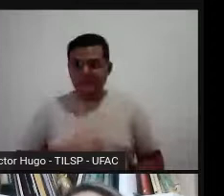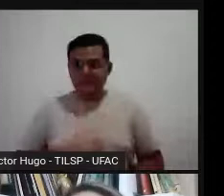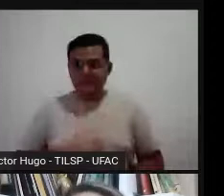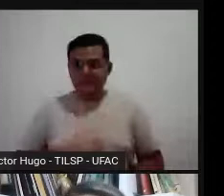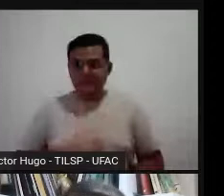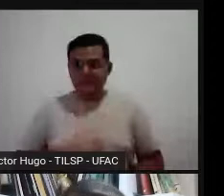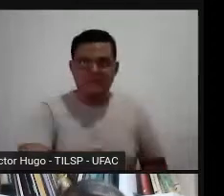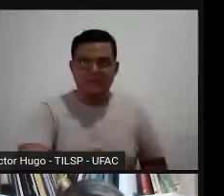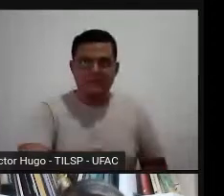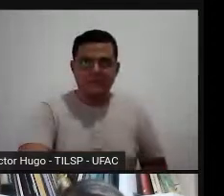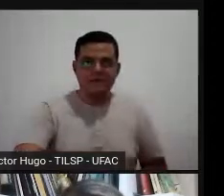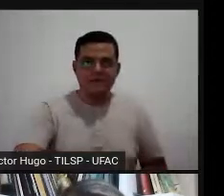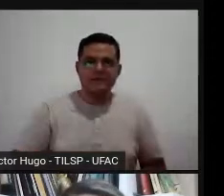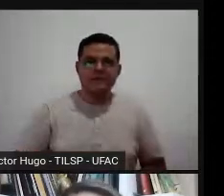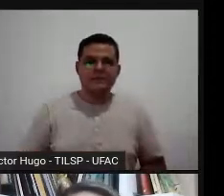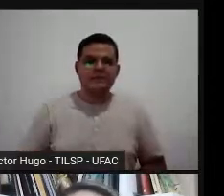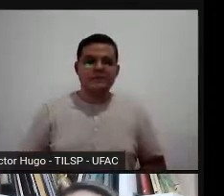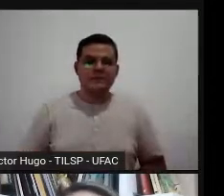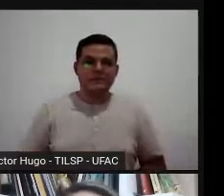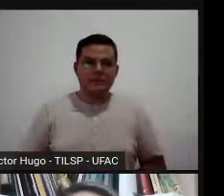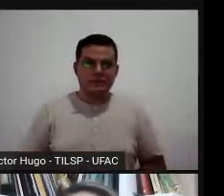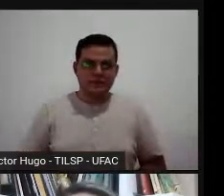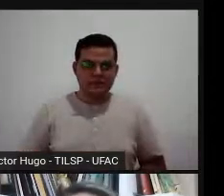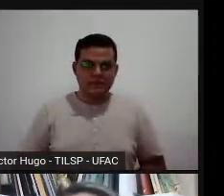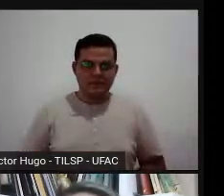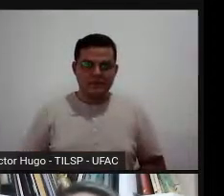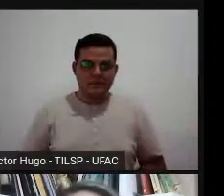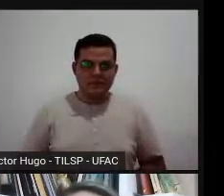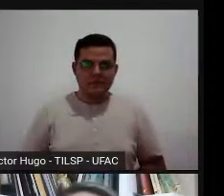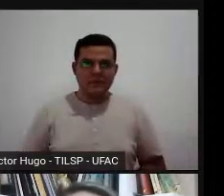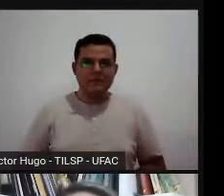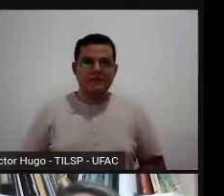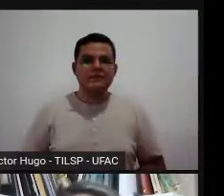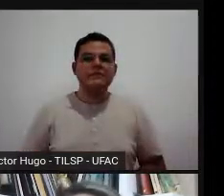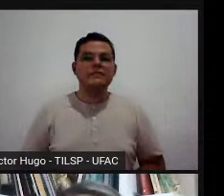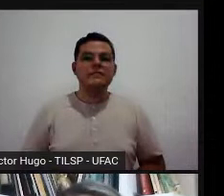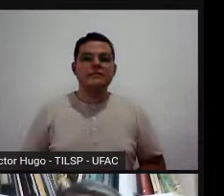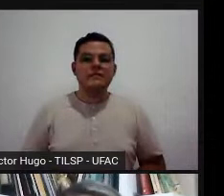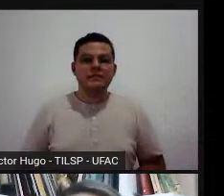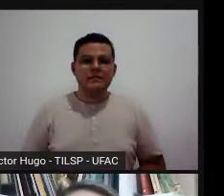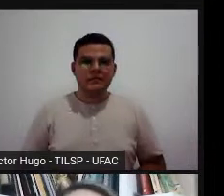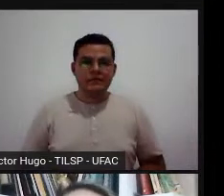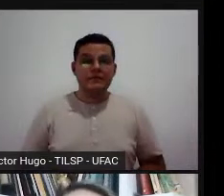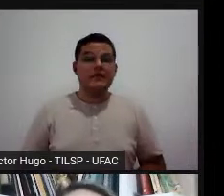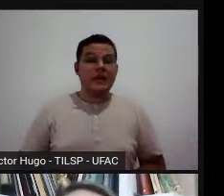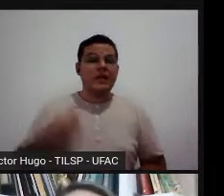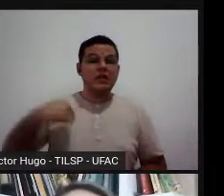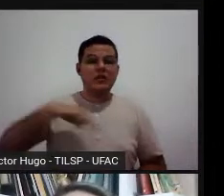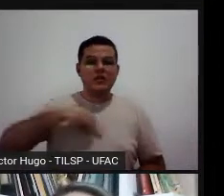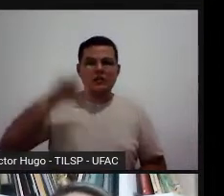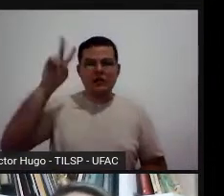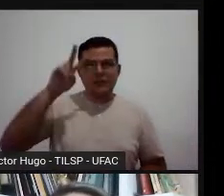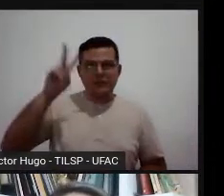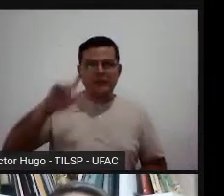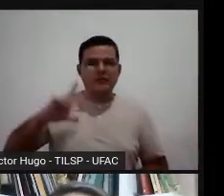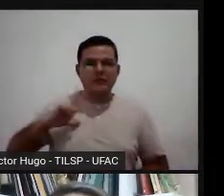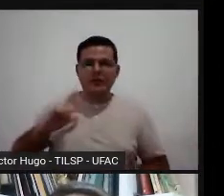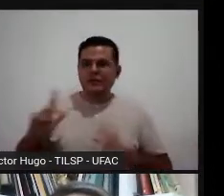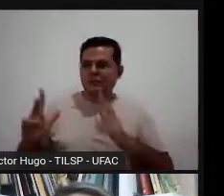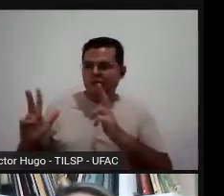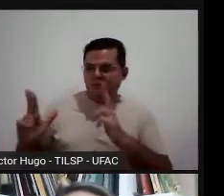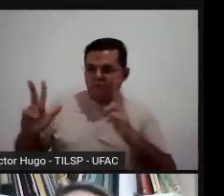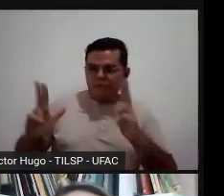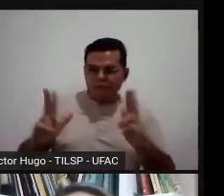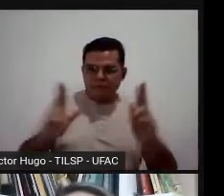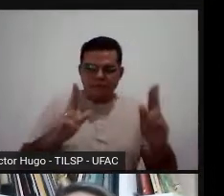de se remexerem dos lugares. A lembrança da vida da gente se guarda em trechos diversos, uns com outros acho que nem se